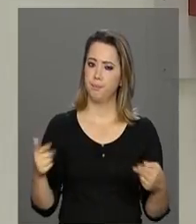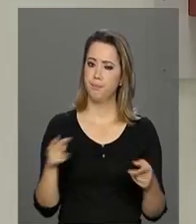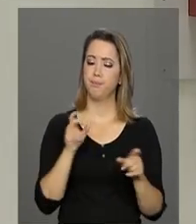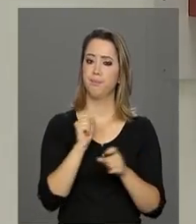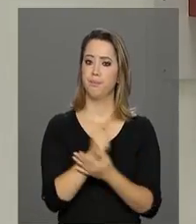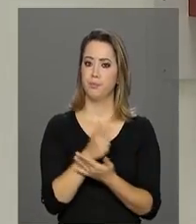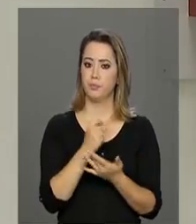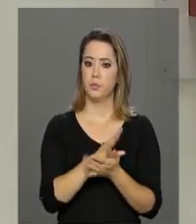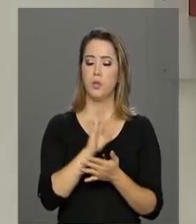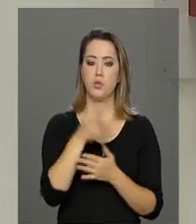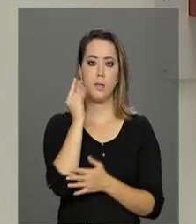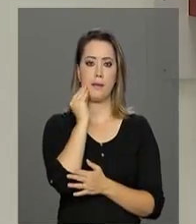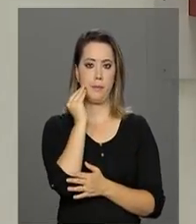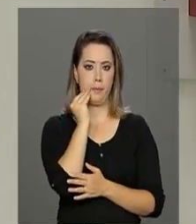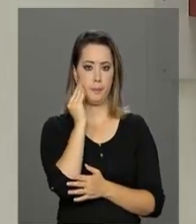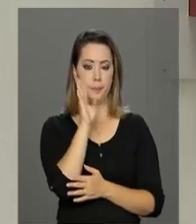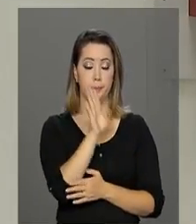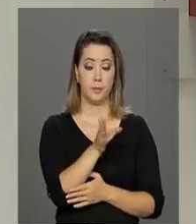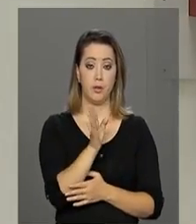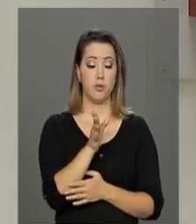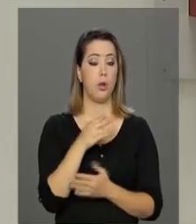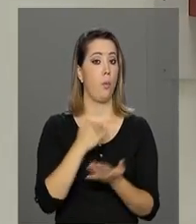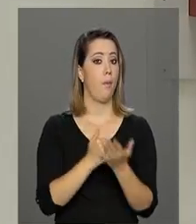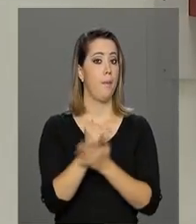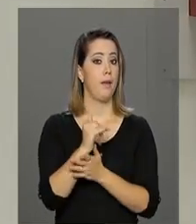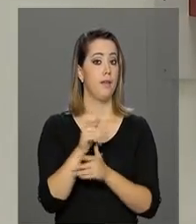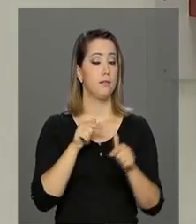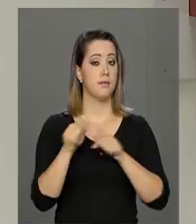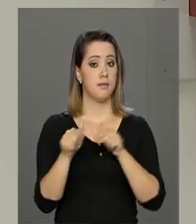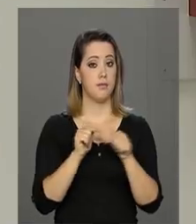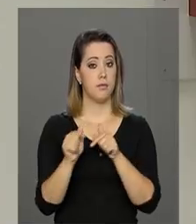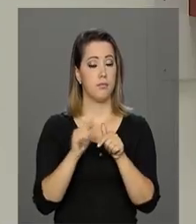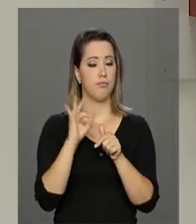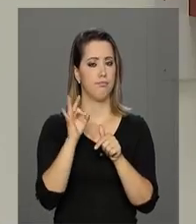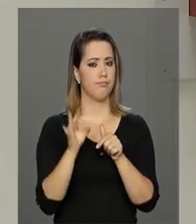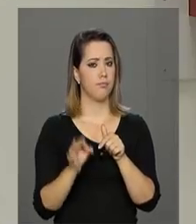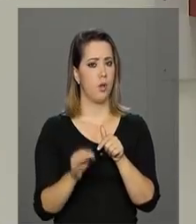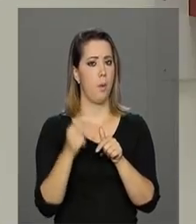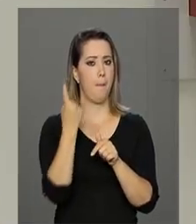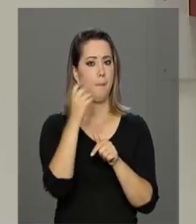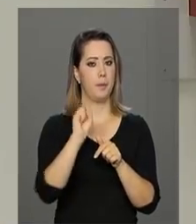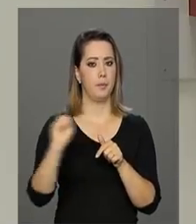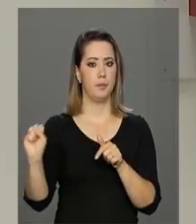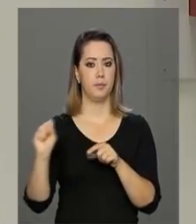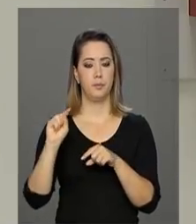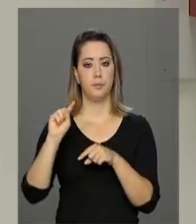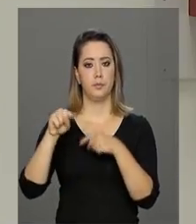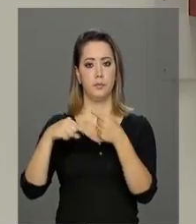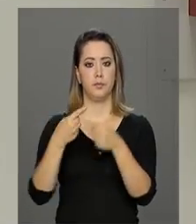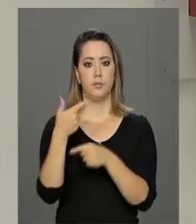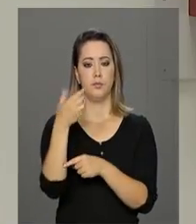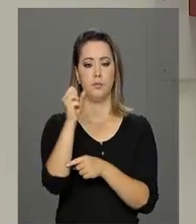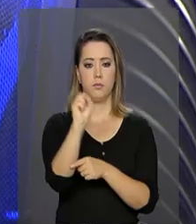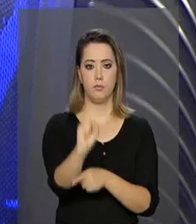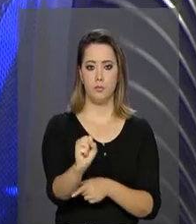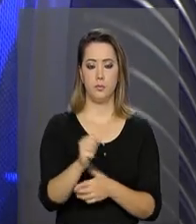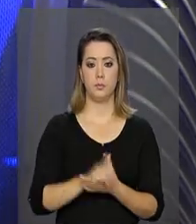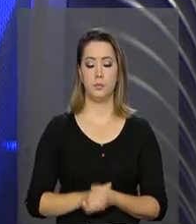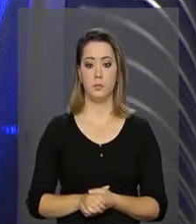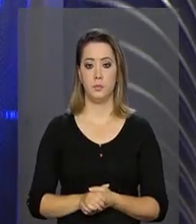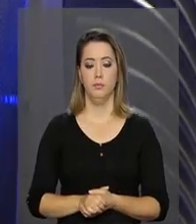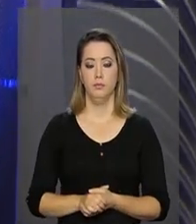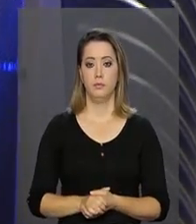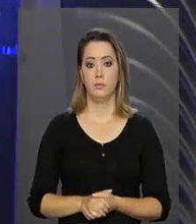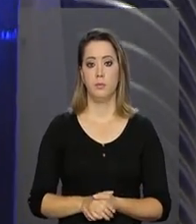sistema está em fase de teste e tem previsão para entrar em funcion no primeiro semestre de 2018 o